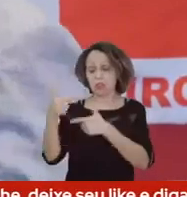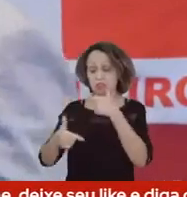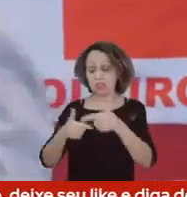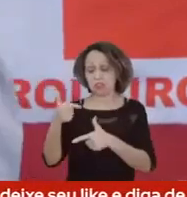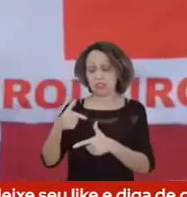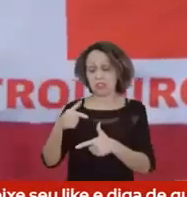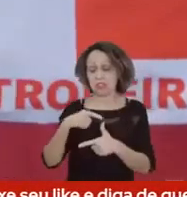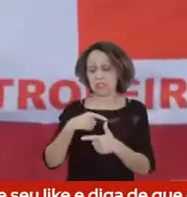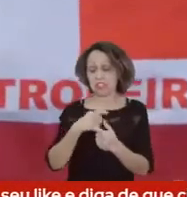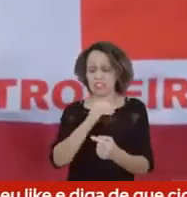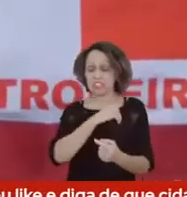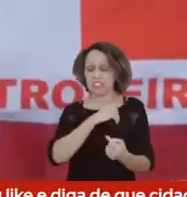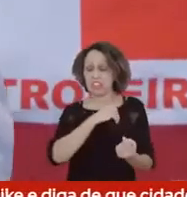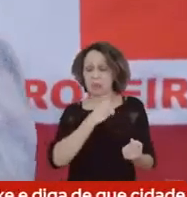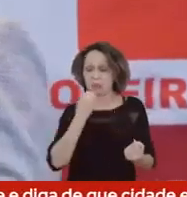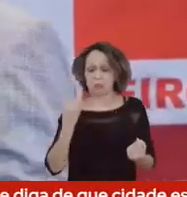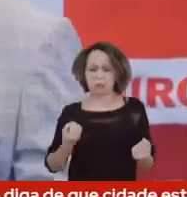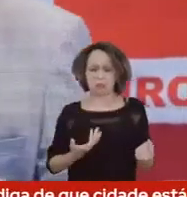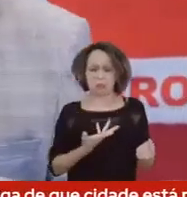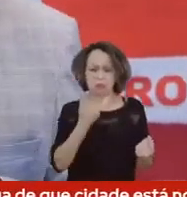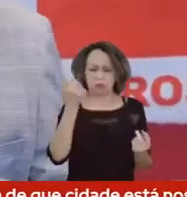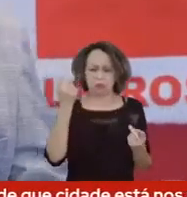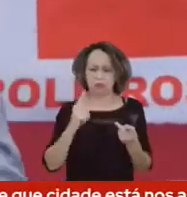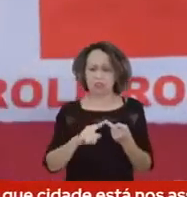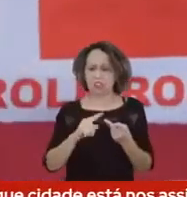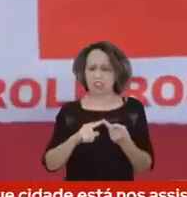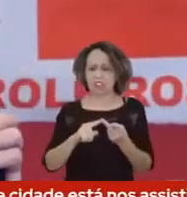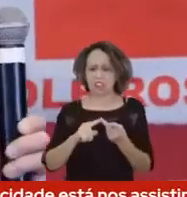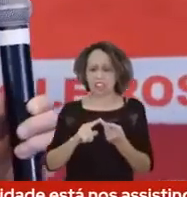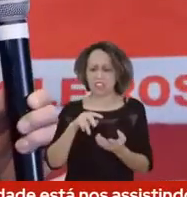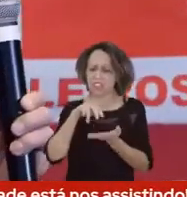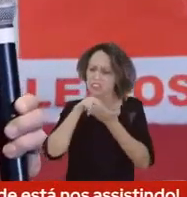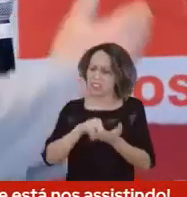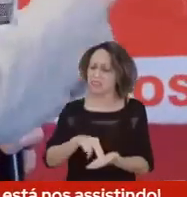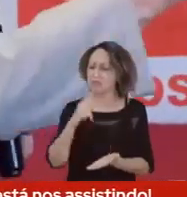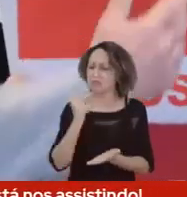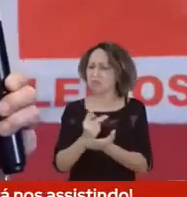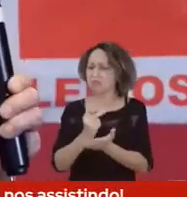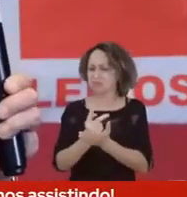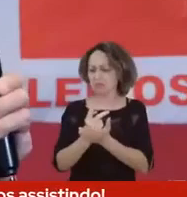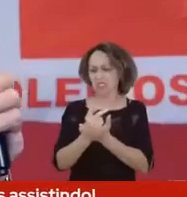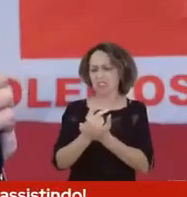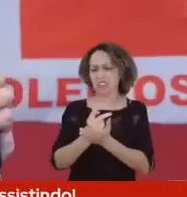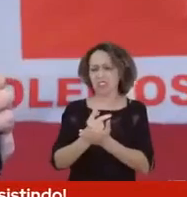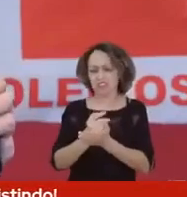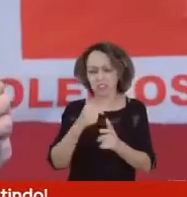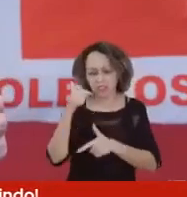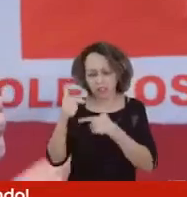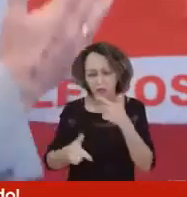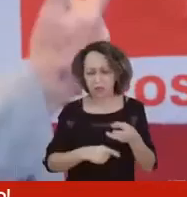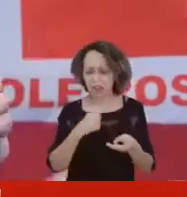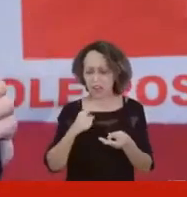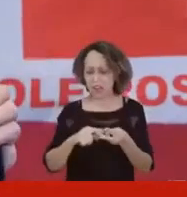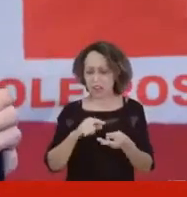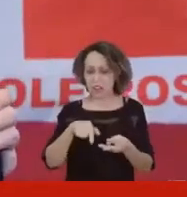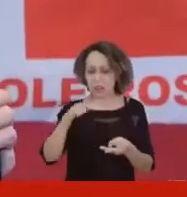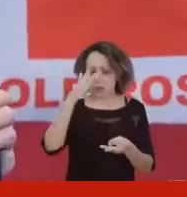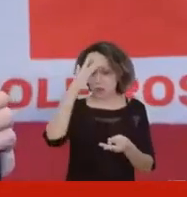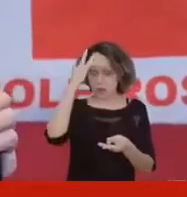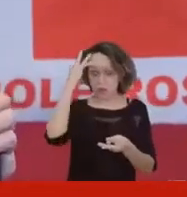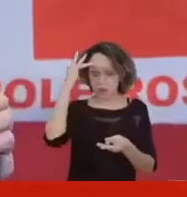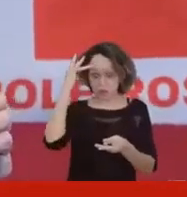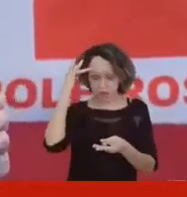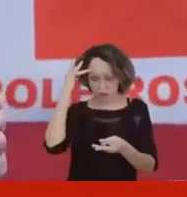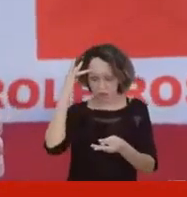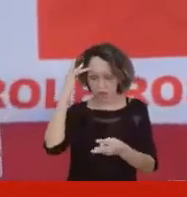O que o povo sabe agora é que cada diretor da Petrobras vai receber muito dinheiro, sabe, de dividendo, de participação no